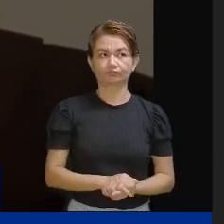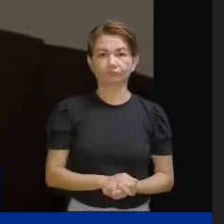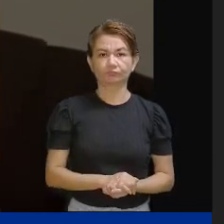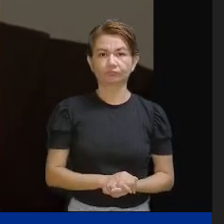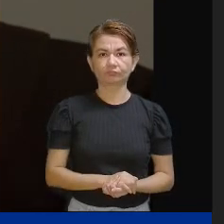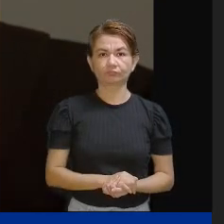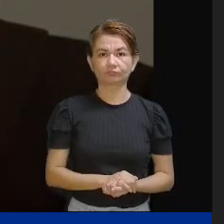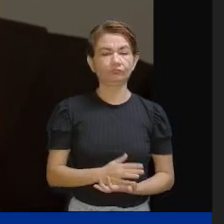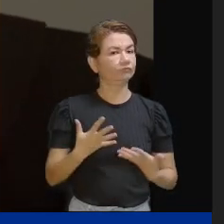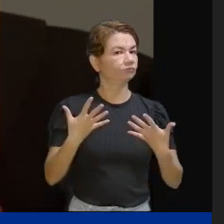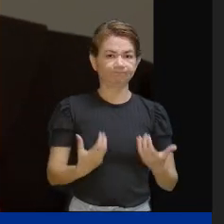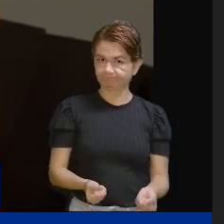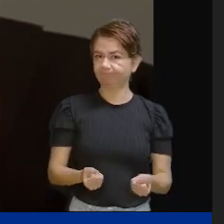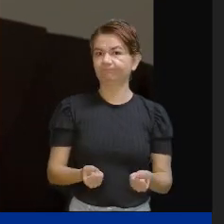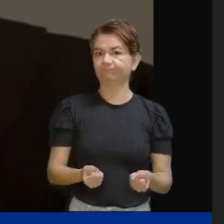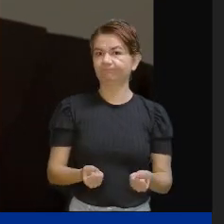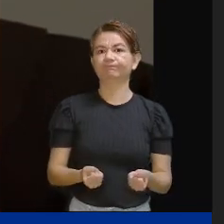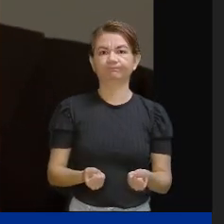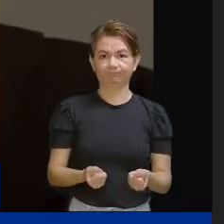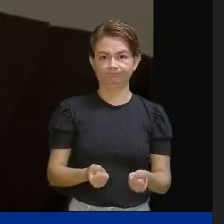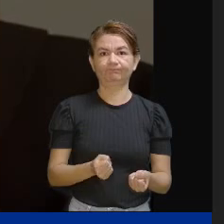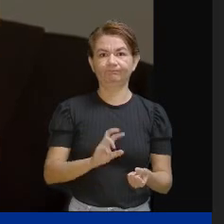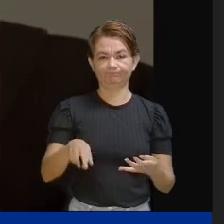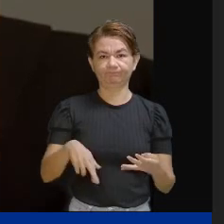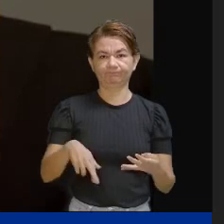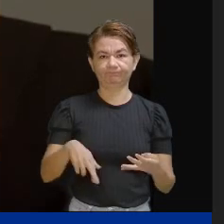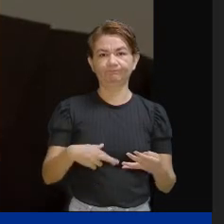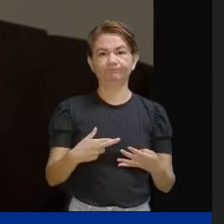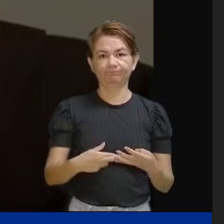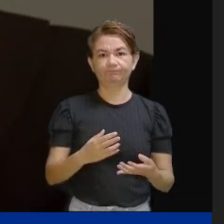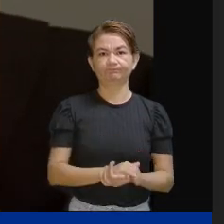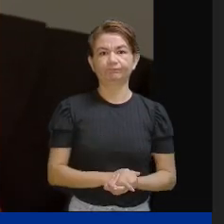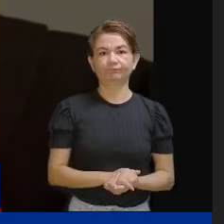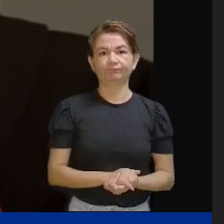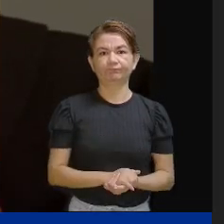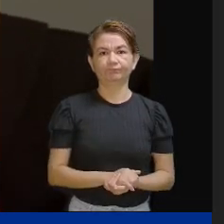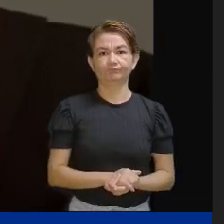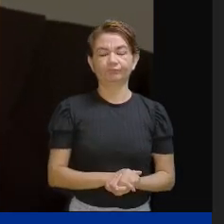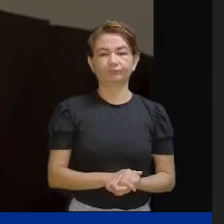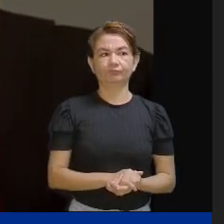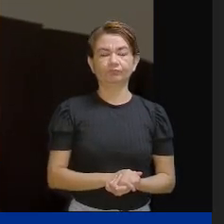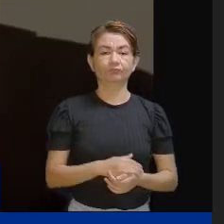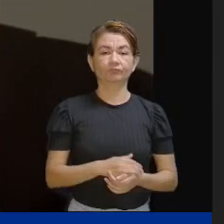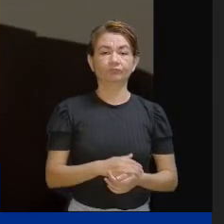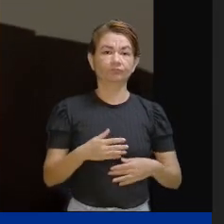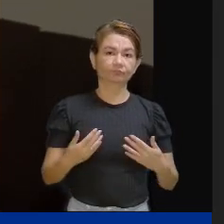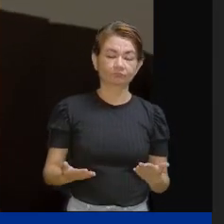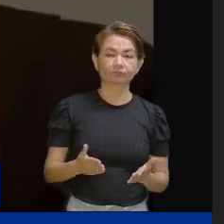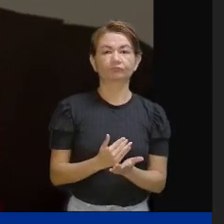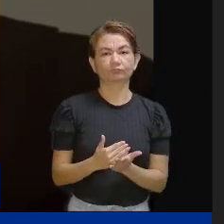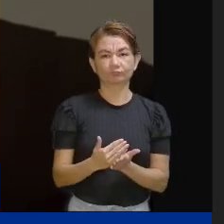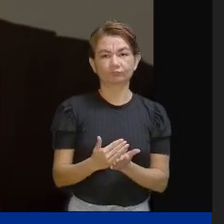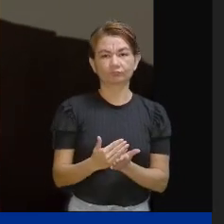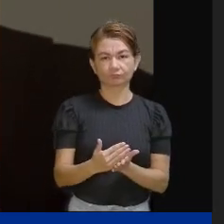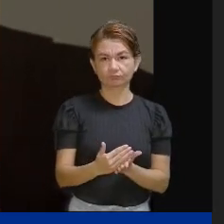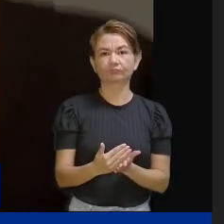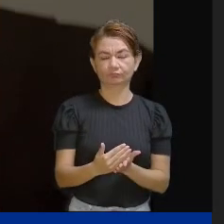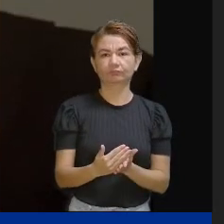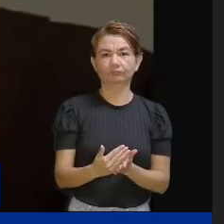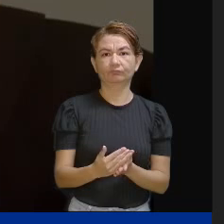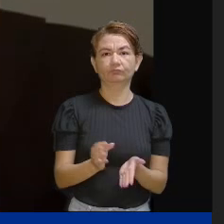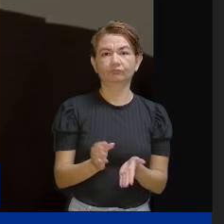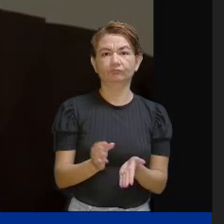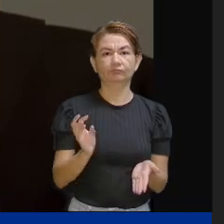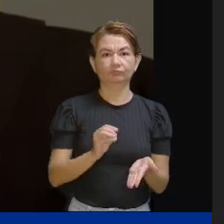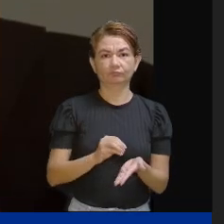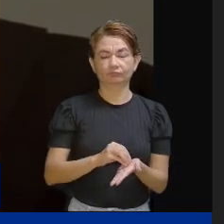manifestando-se pelo não provimento recursal. Essa é a breve sinopse fática, excelência. Preliminarmente, arguimos a ausência